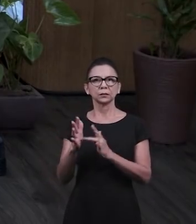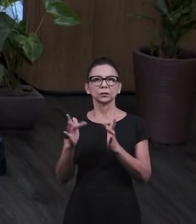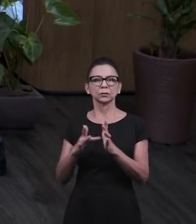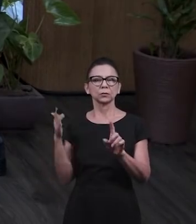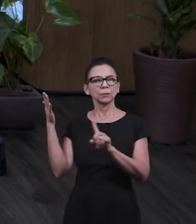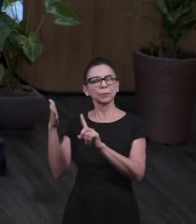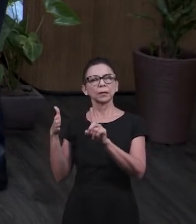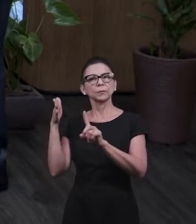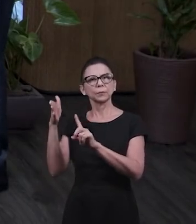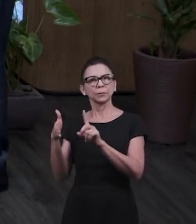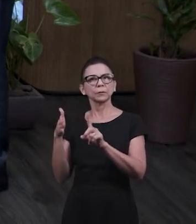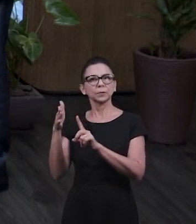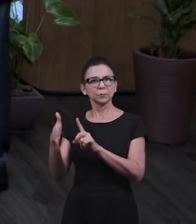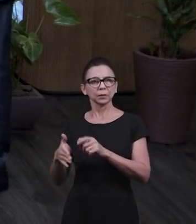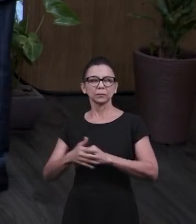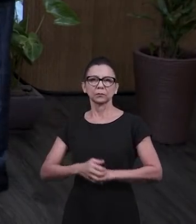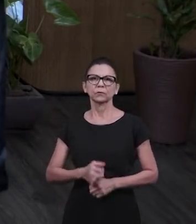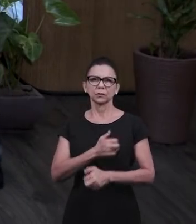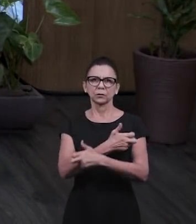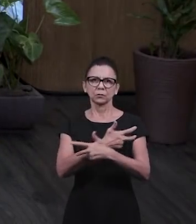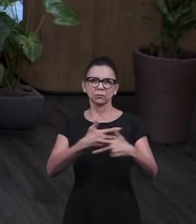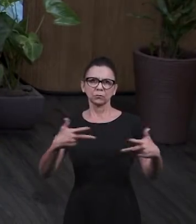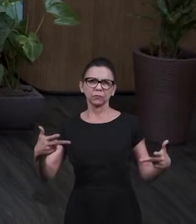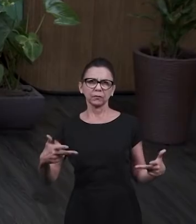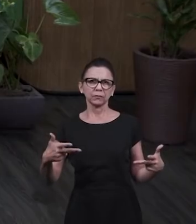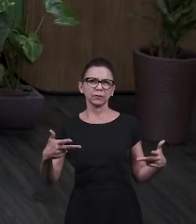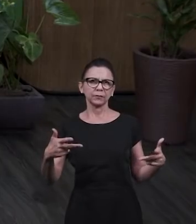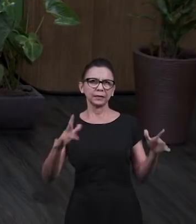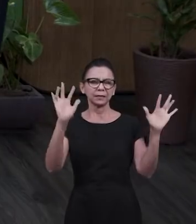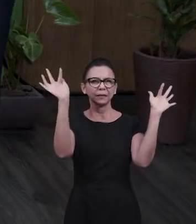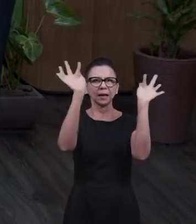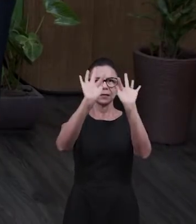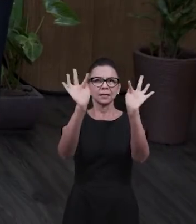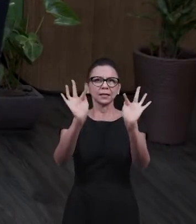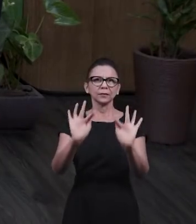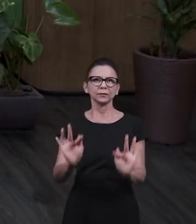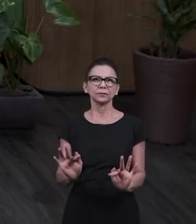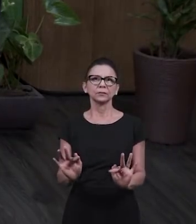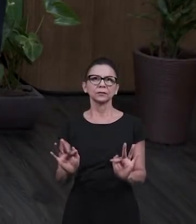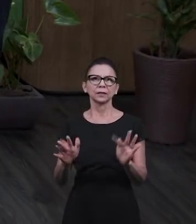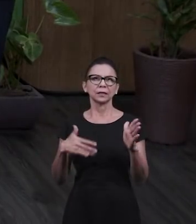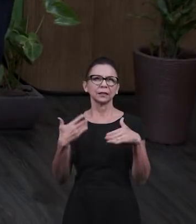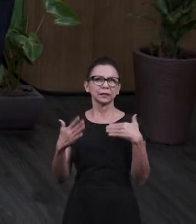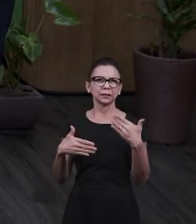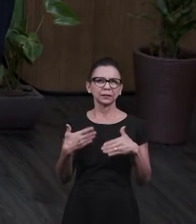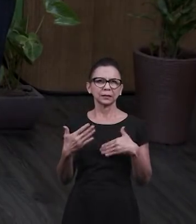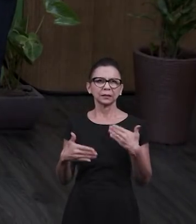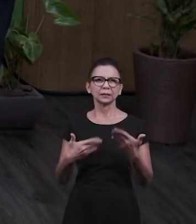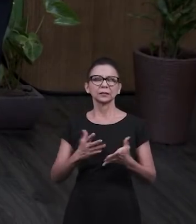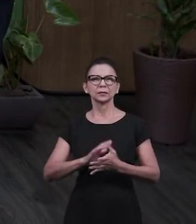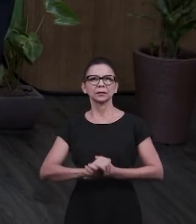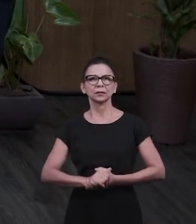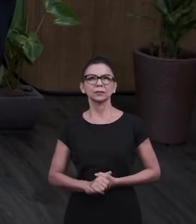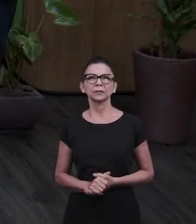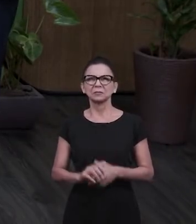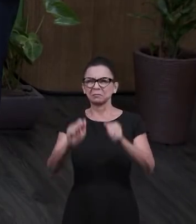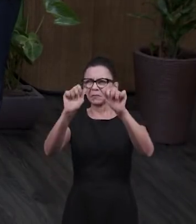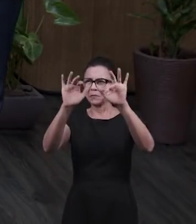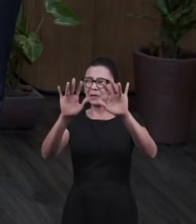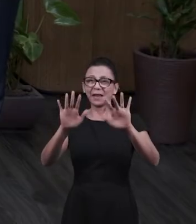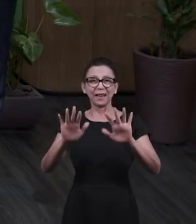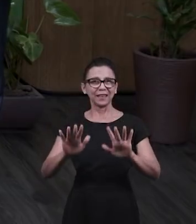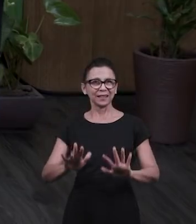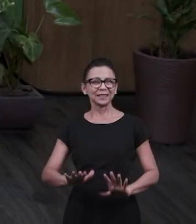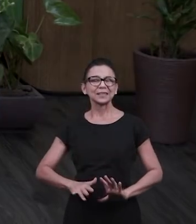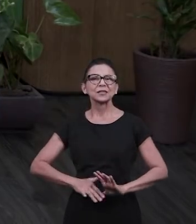falando das bem-aventuranças. O Senhor Jesus, voltando agora à parábola do semeador,